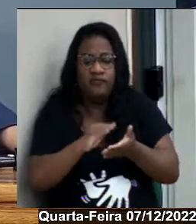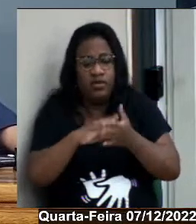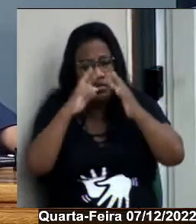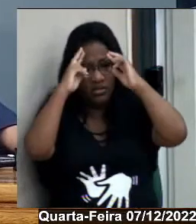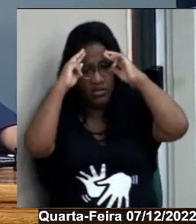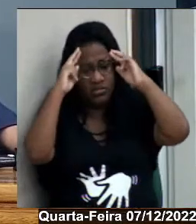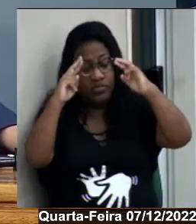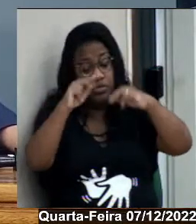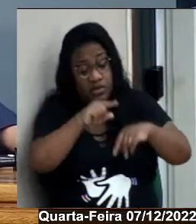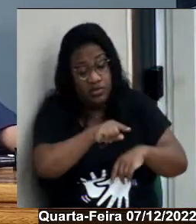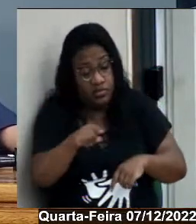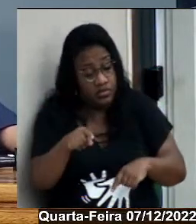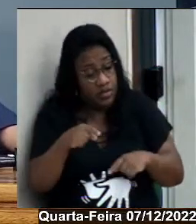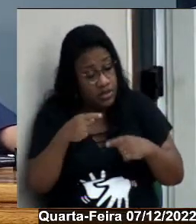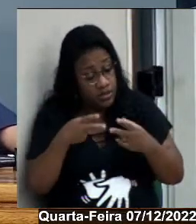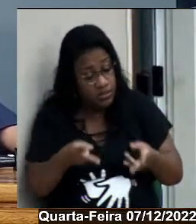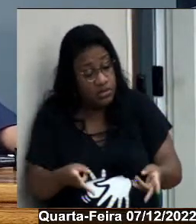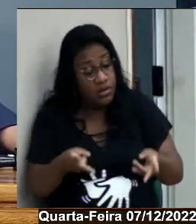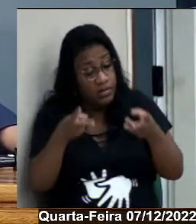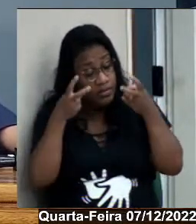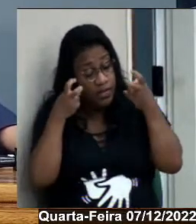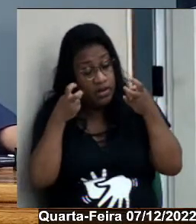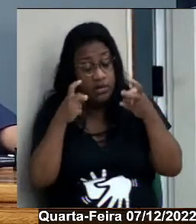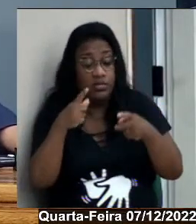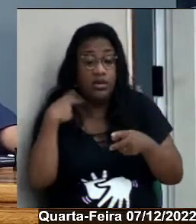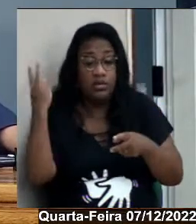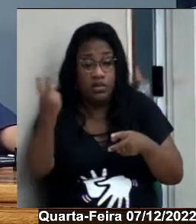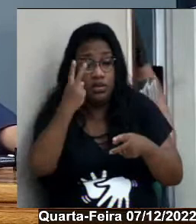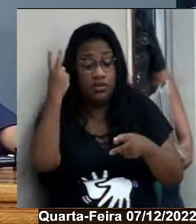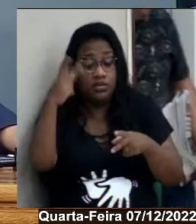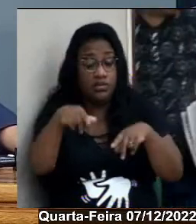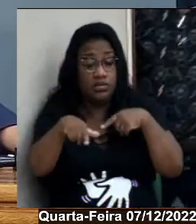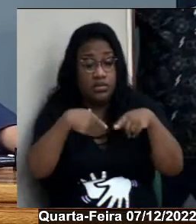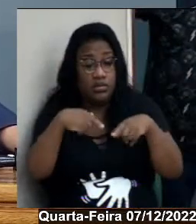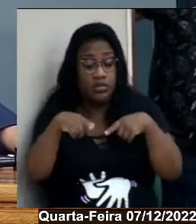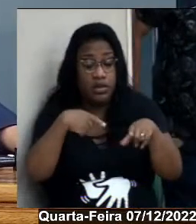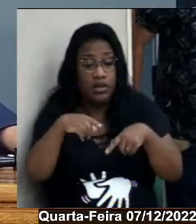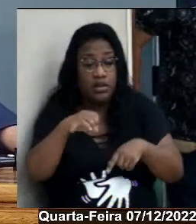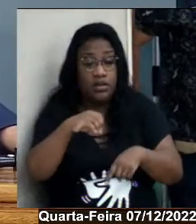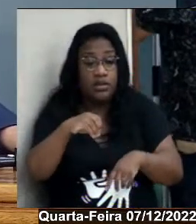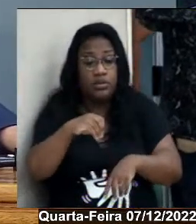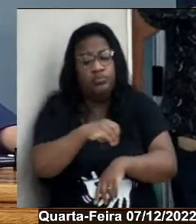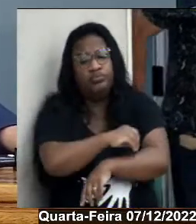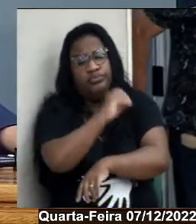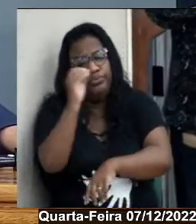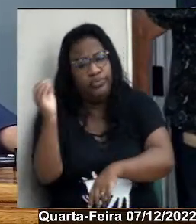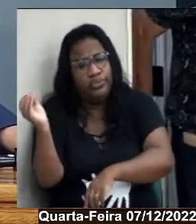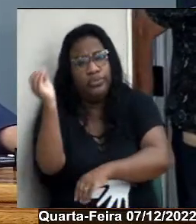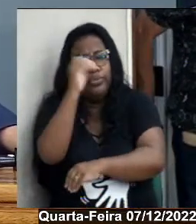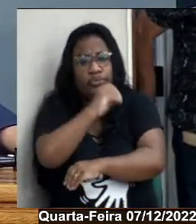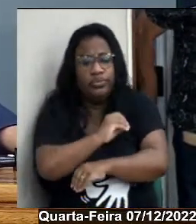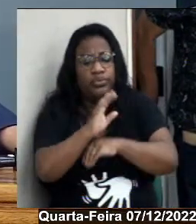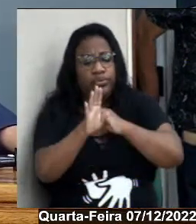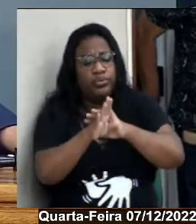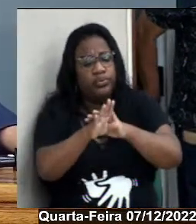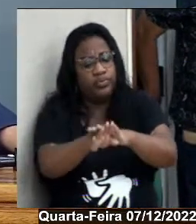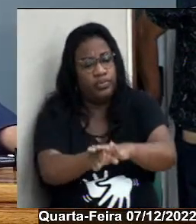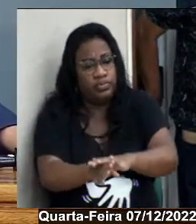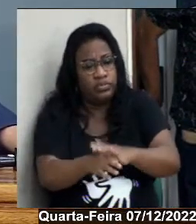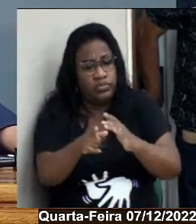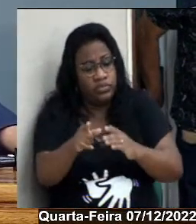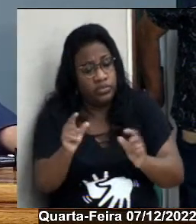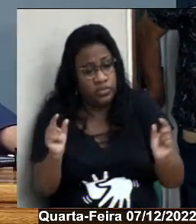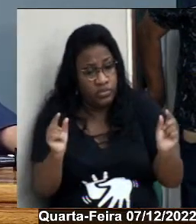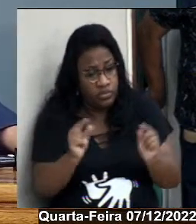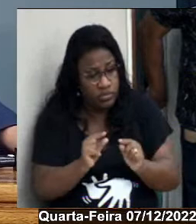os demais. É você que não está vendo e não está valorizando aquele que está trabalhando dioturnamente para poder dar sua vida por alguém. Se